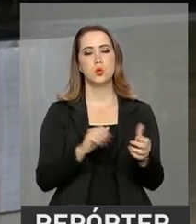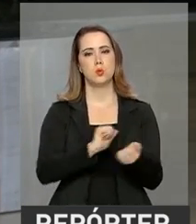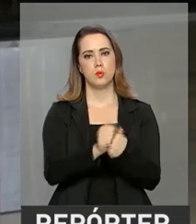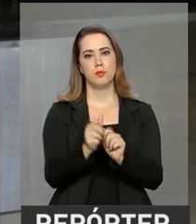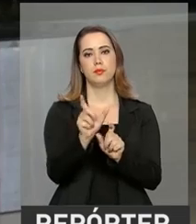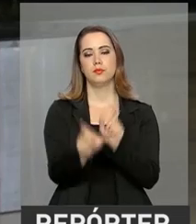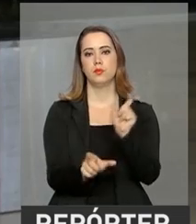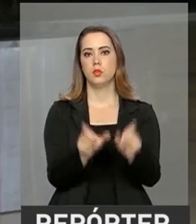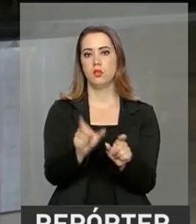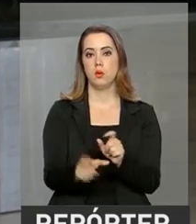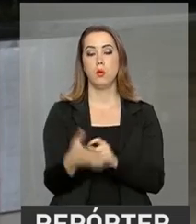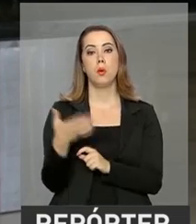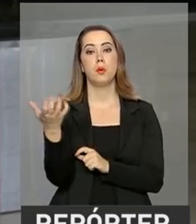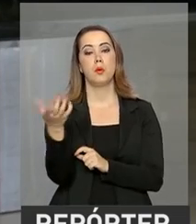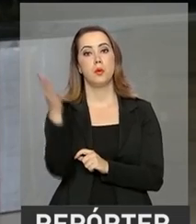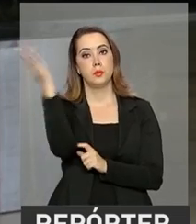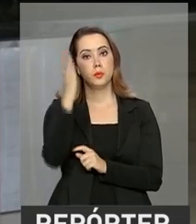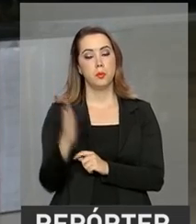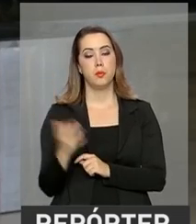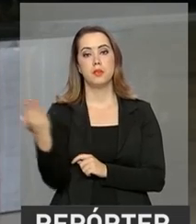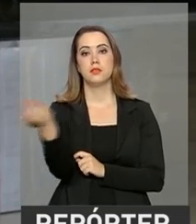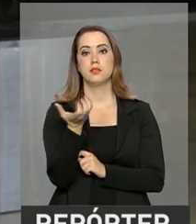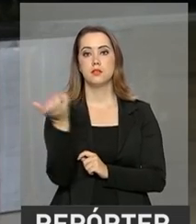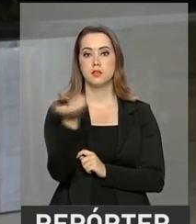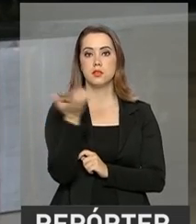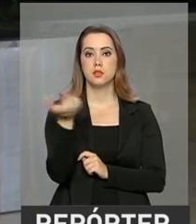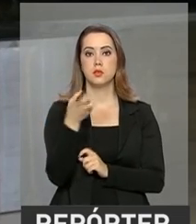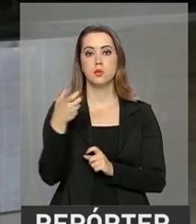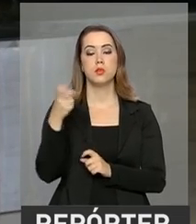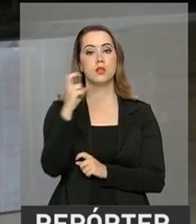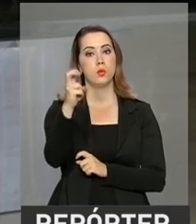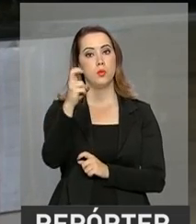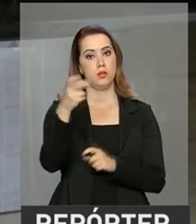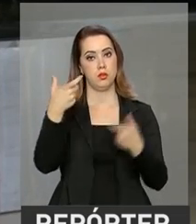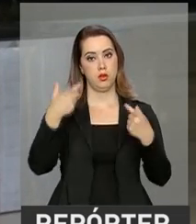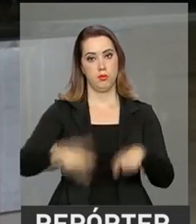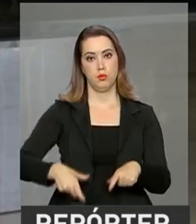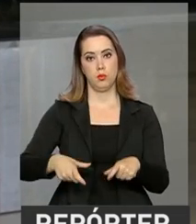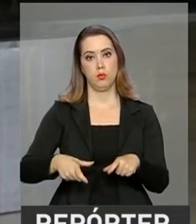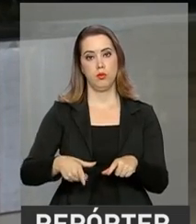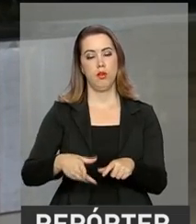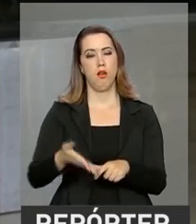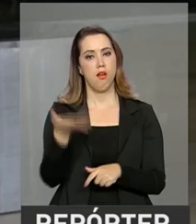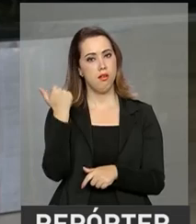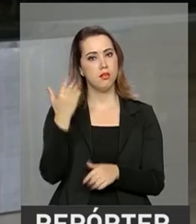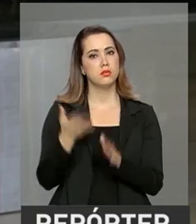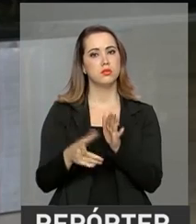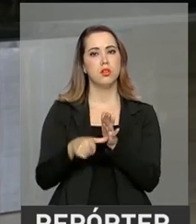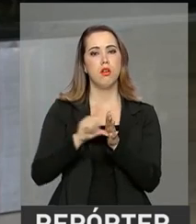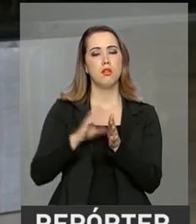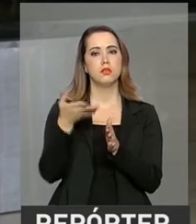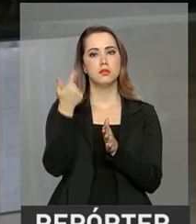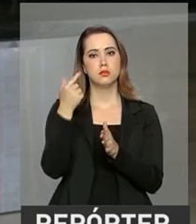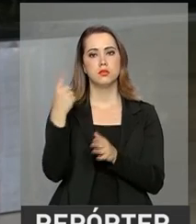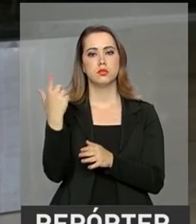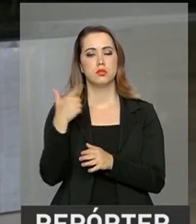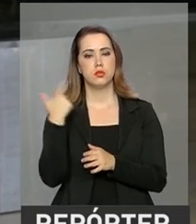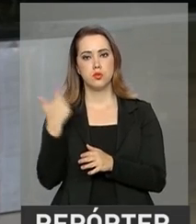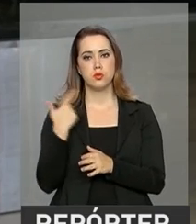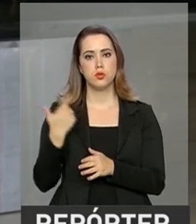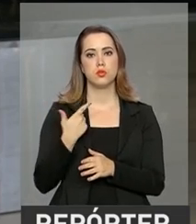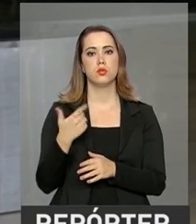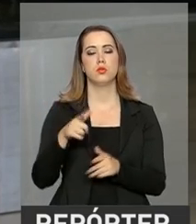dear a competição em quinto lugar em Londres o Brasil ficou em sétimo na sétima posição o governo federal